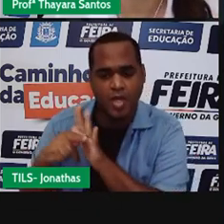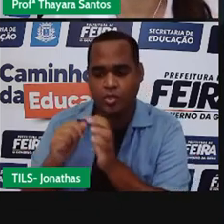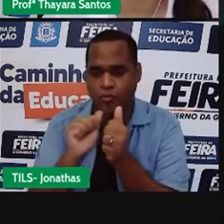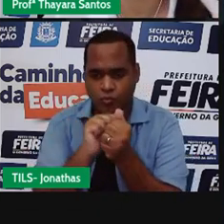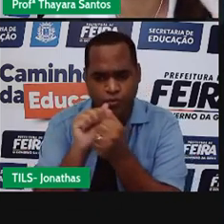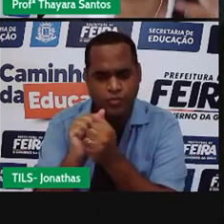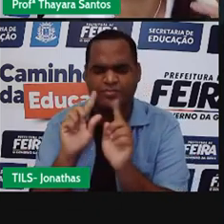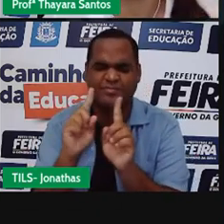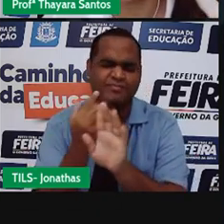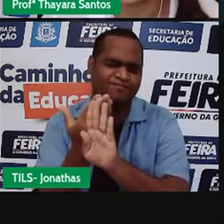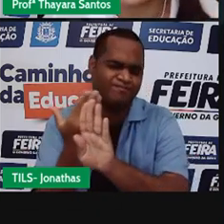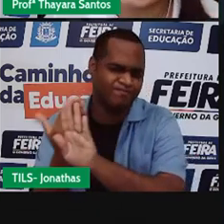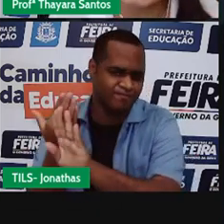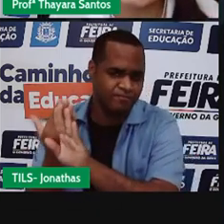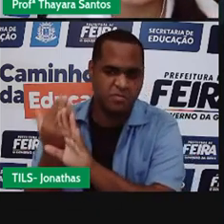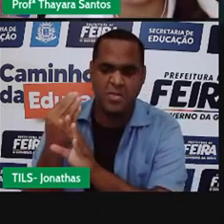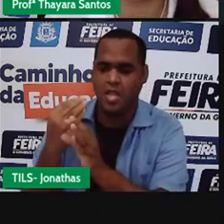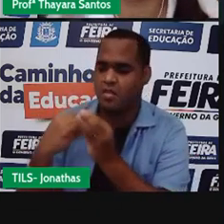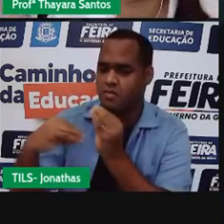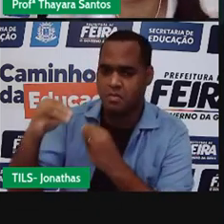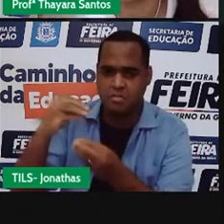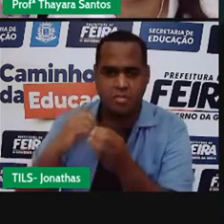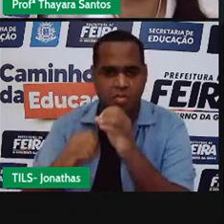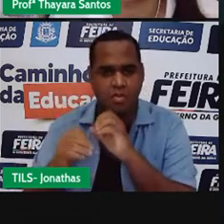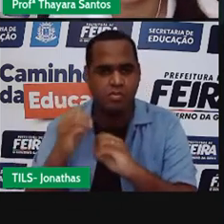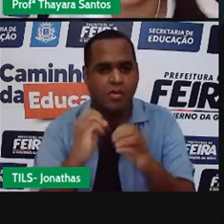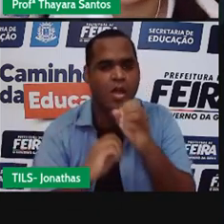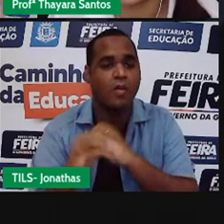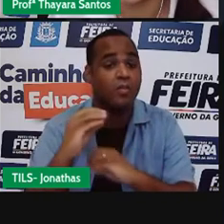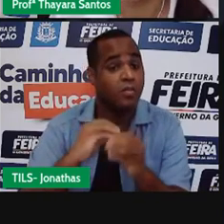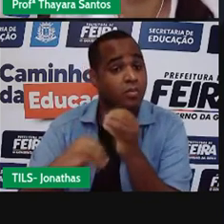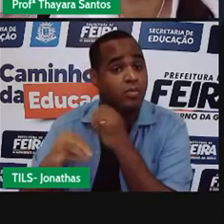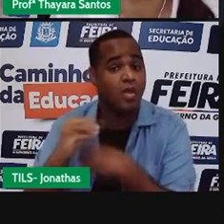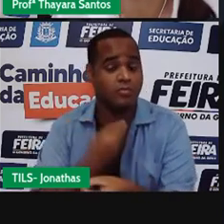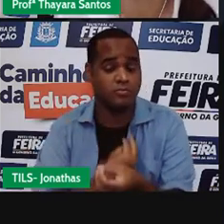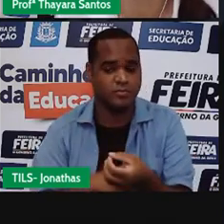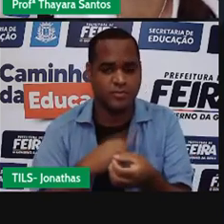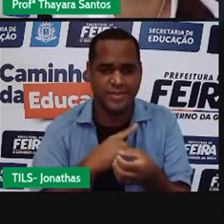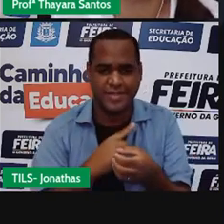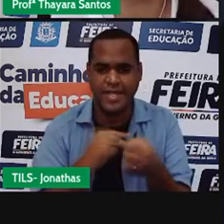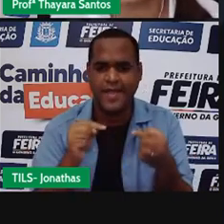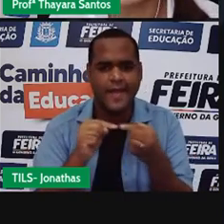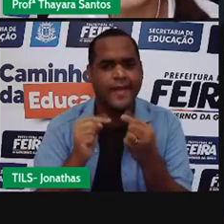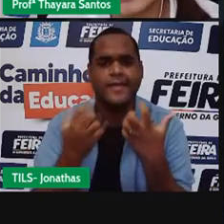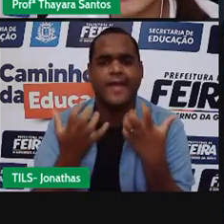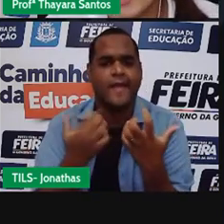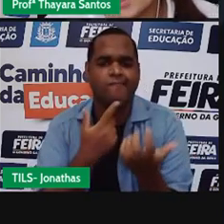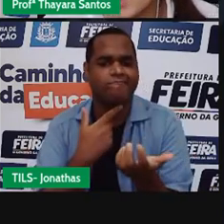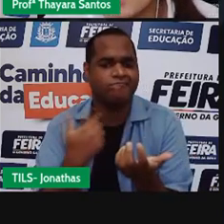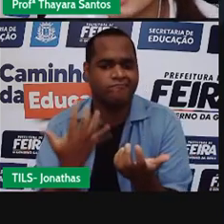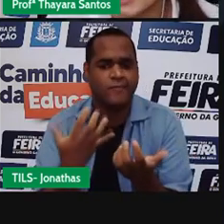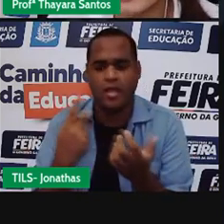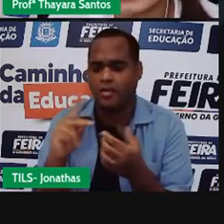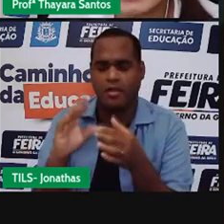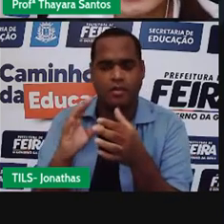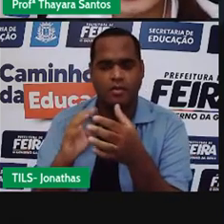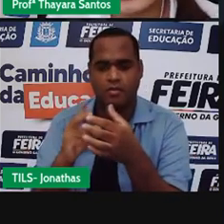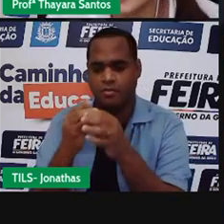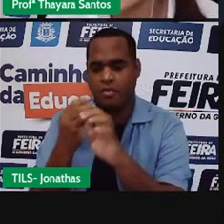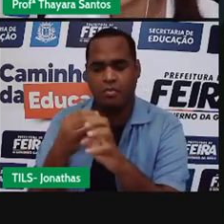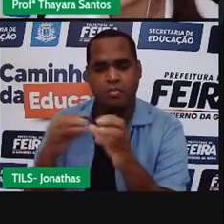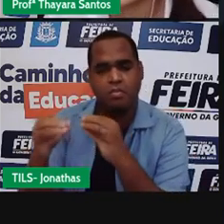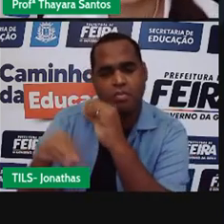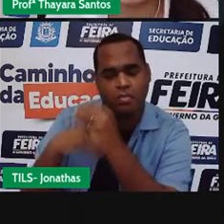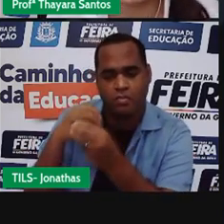estão separados e a agitação entre essas moléculas é muito forte. Então, elas estão o tempo todo se movimentando no estado